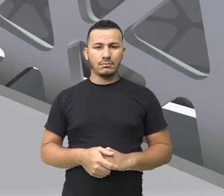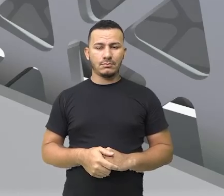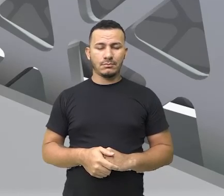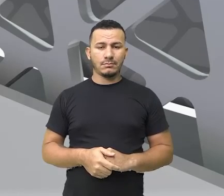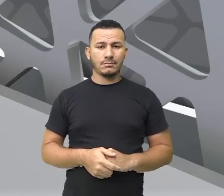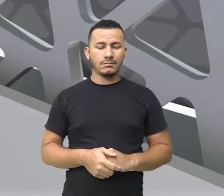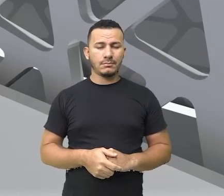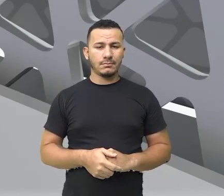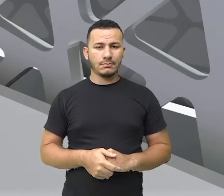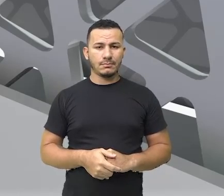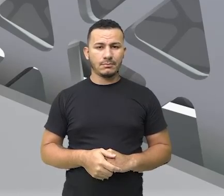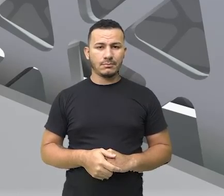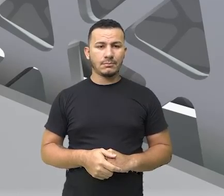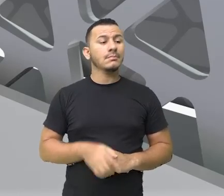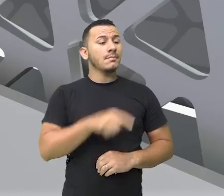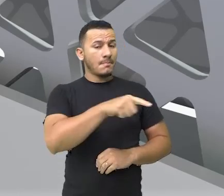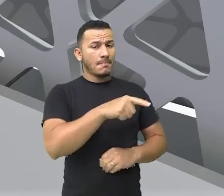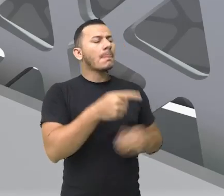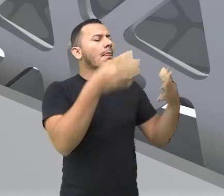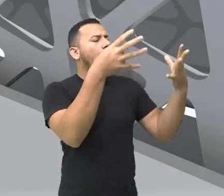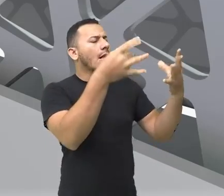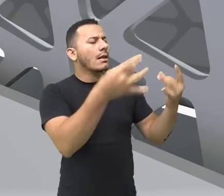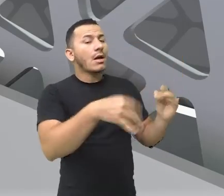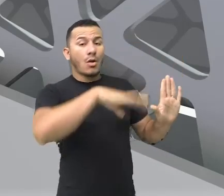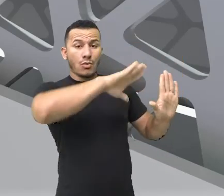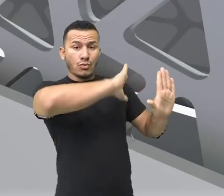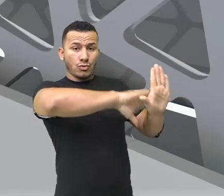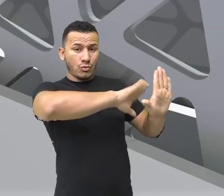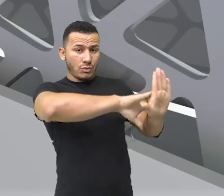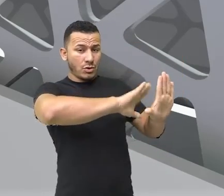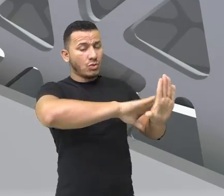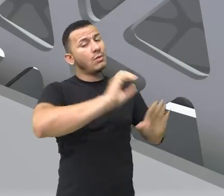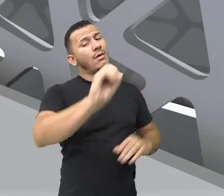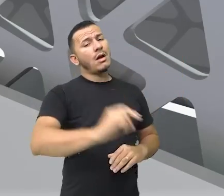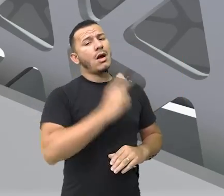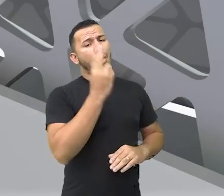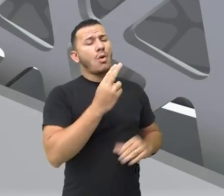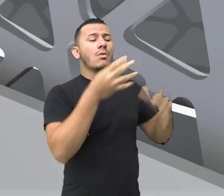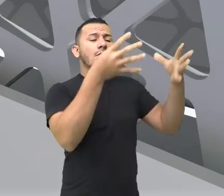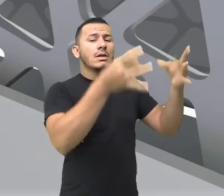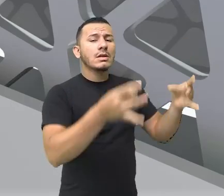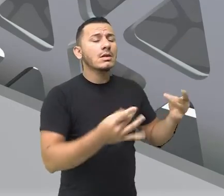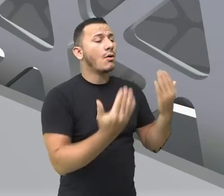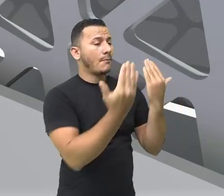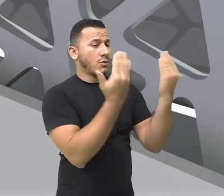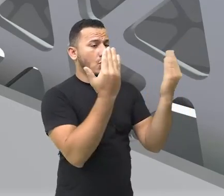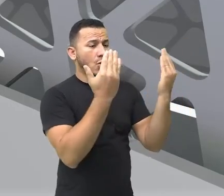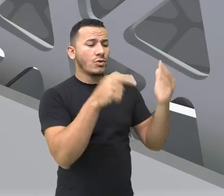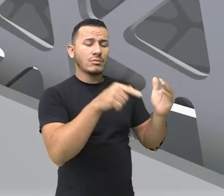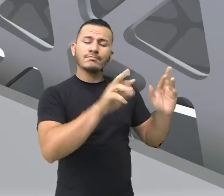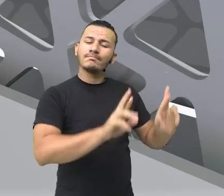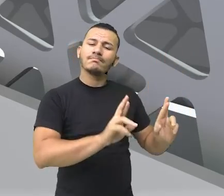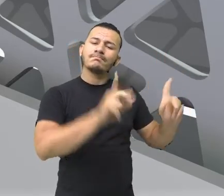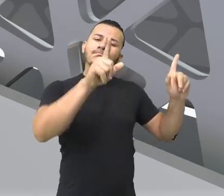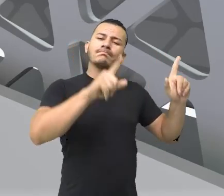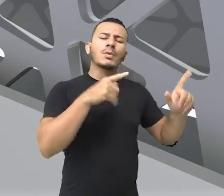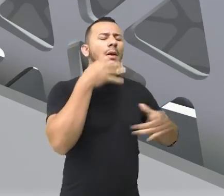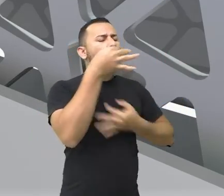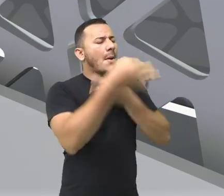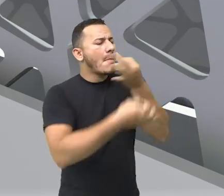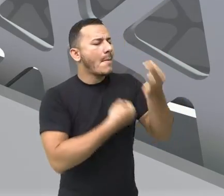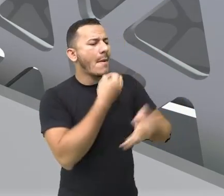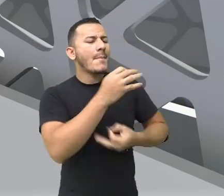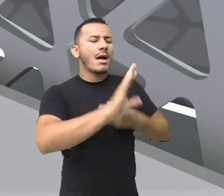a descrição subjetiva ou psicológica, ele vai dar a opinião dele